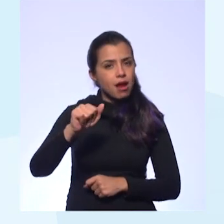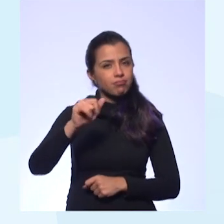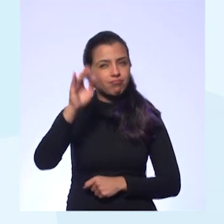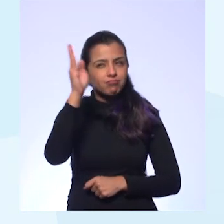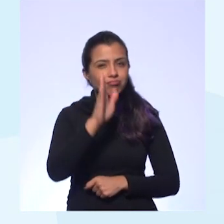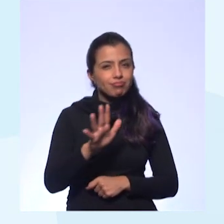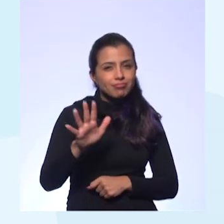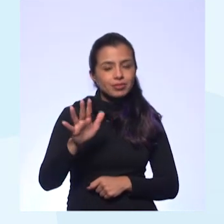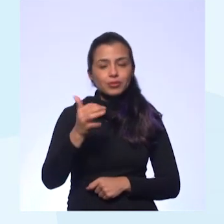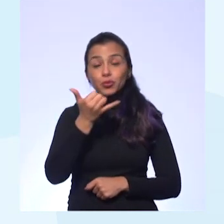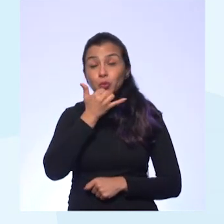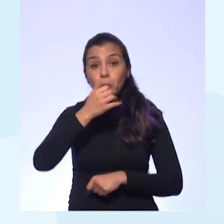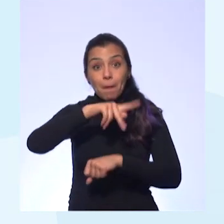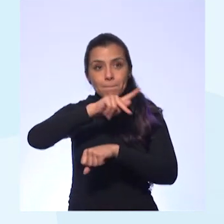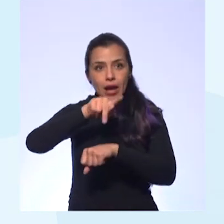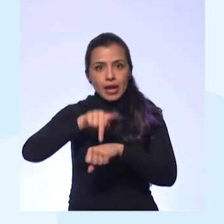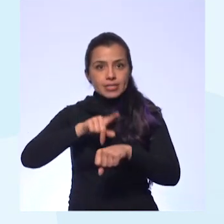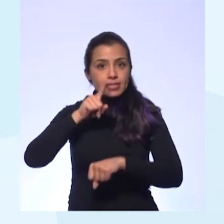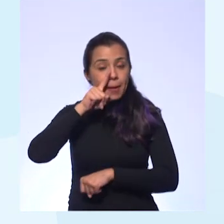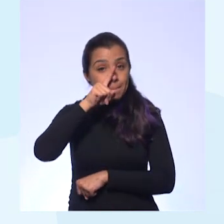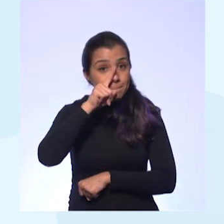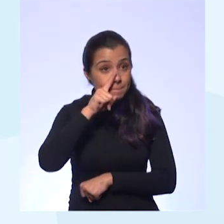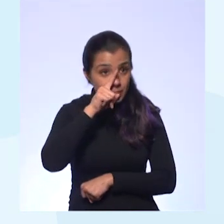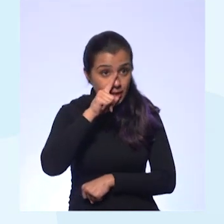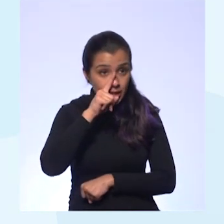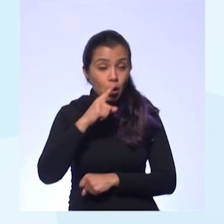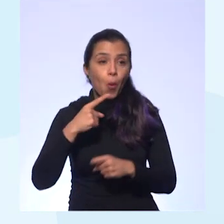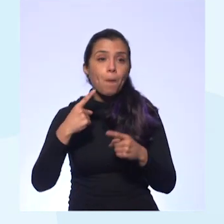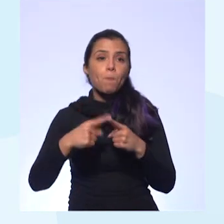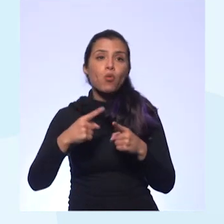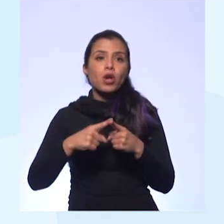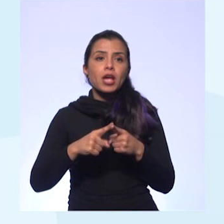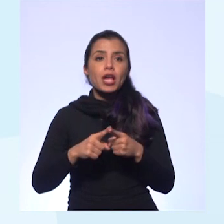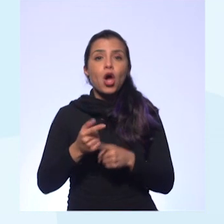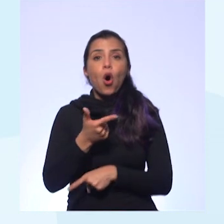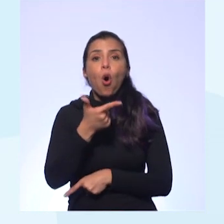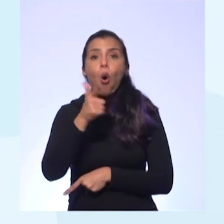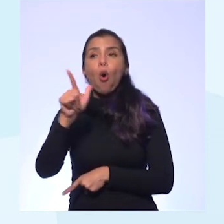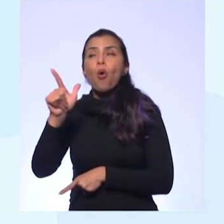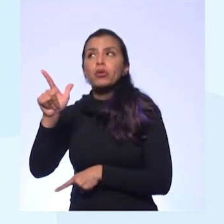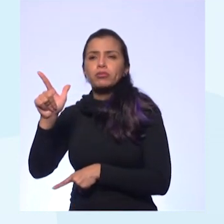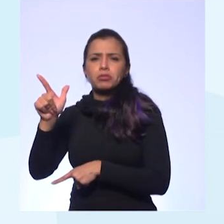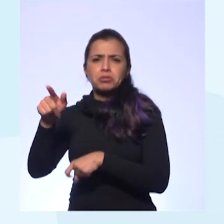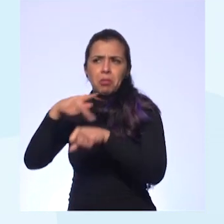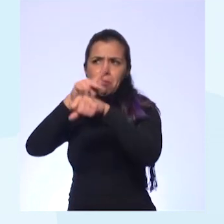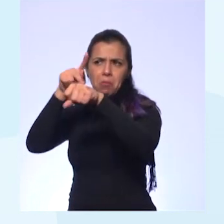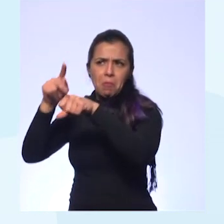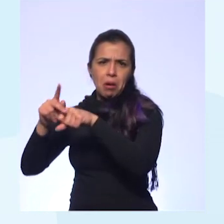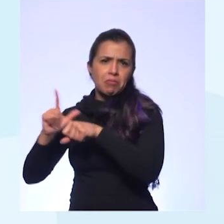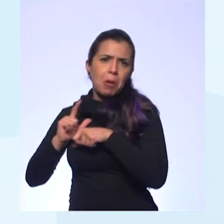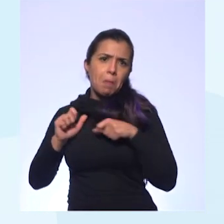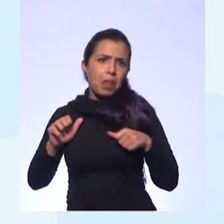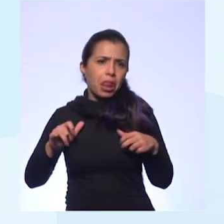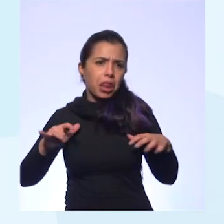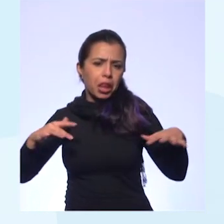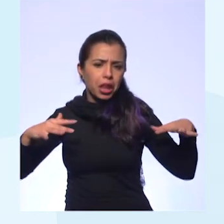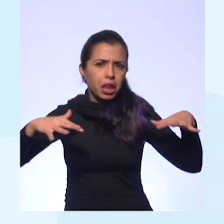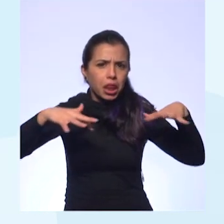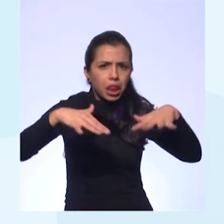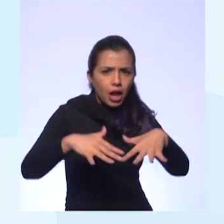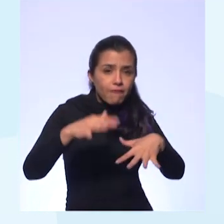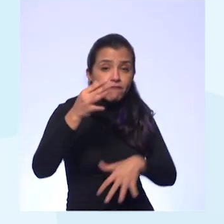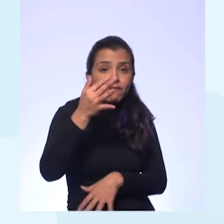pela nobreza e outras monarquias invadem a França, mas elas foram derrotadas pelo exército revolucionário na